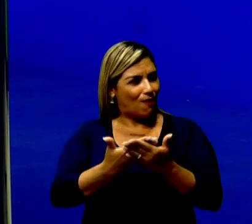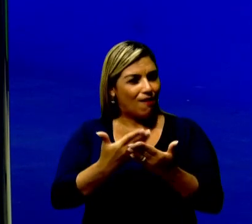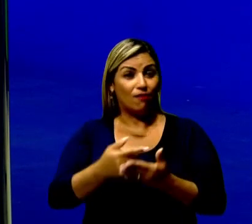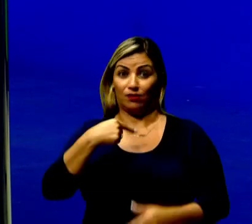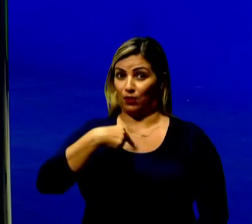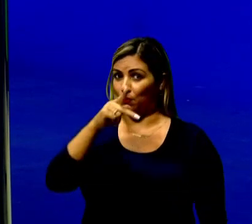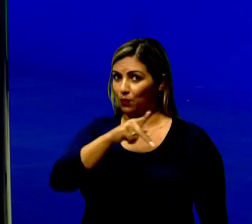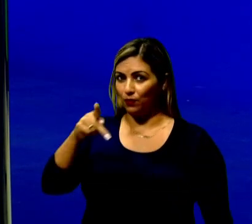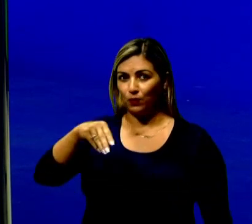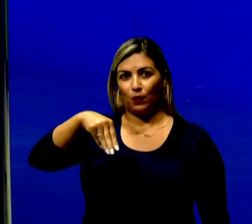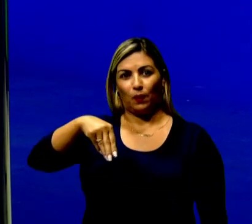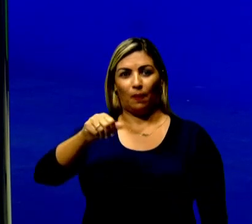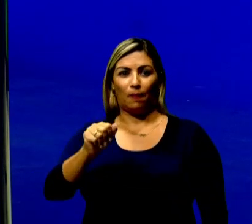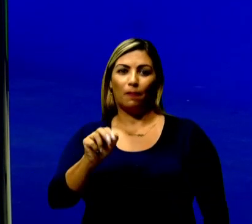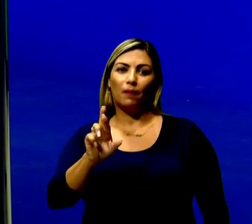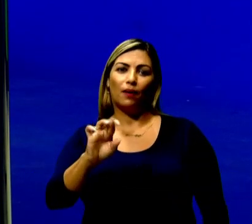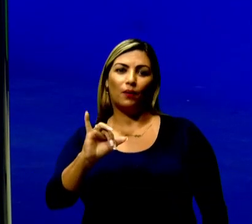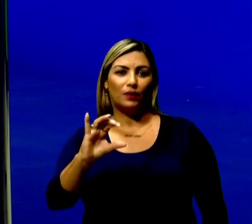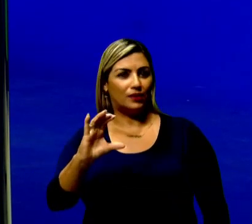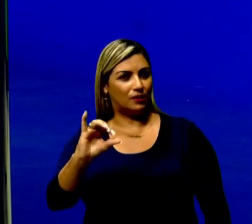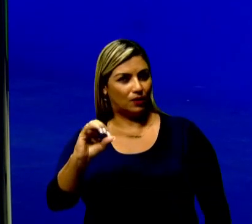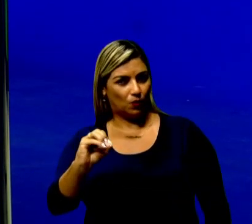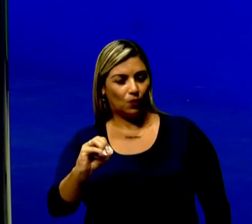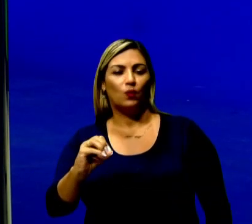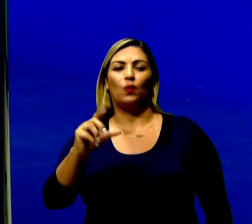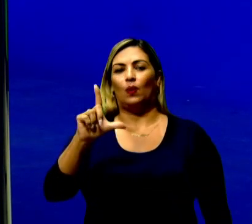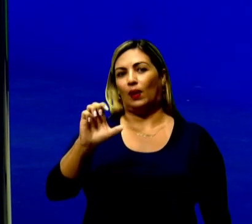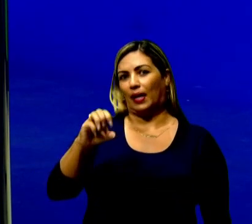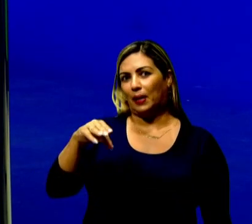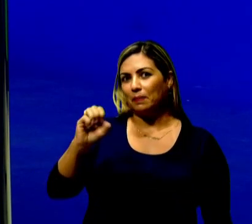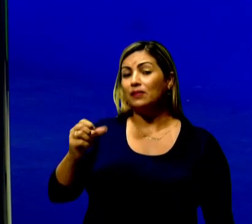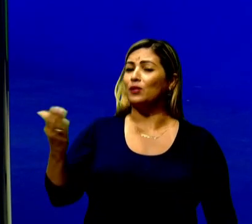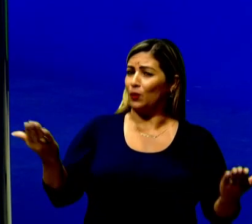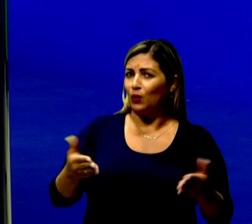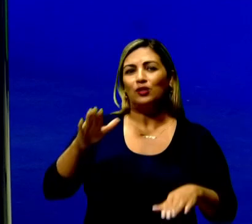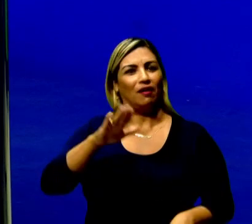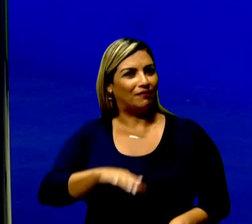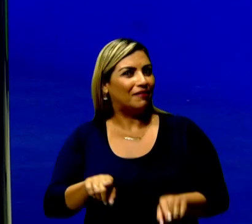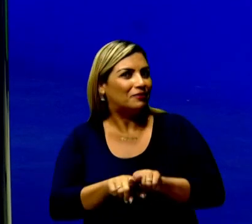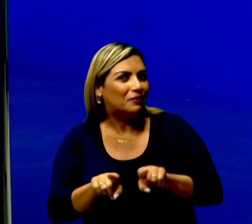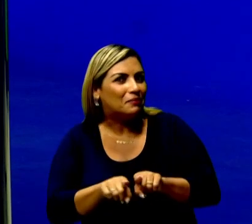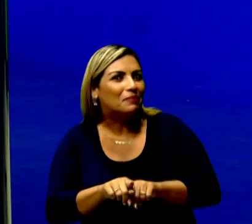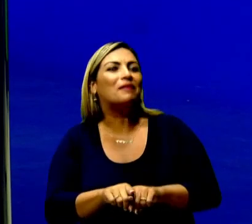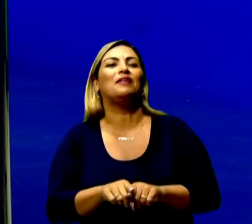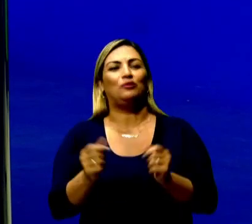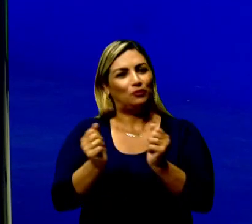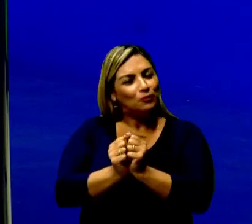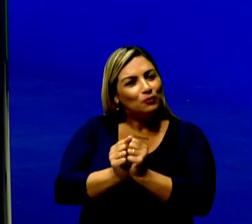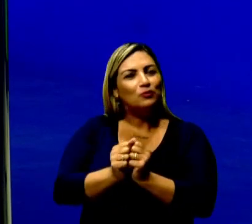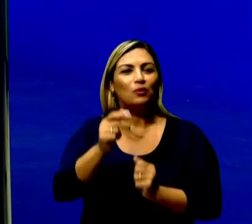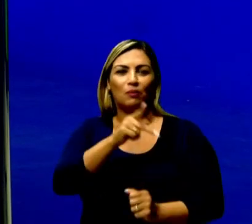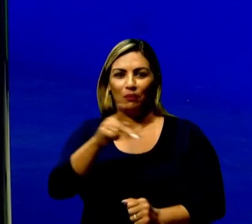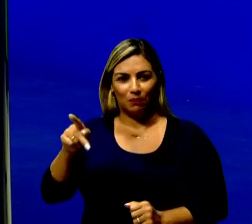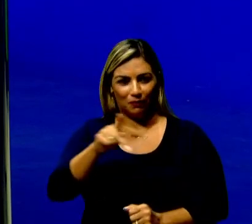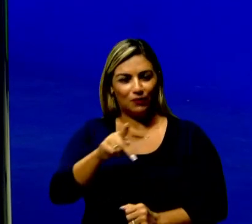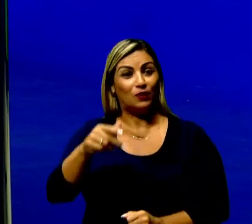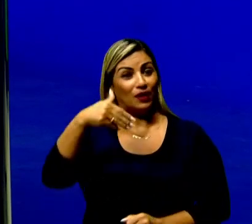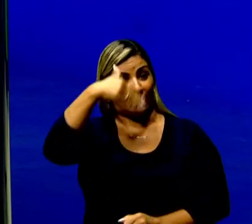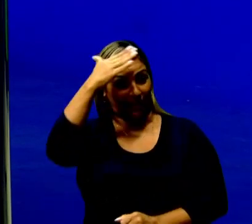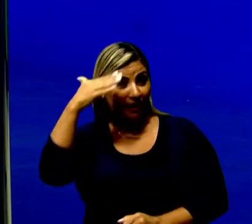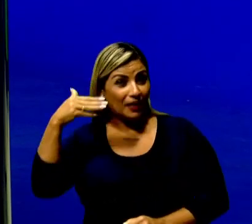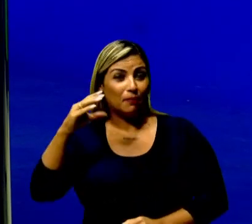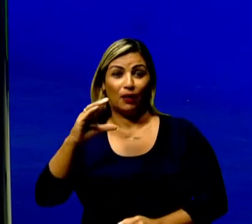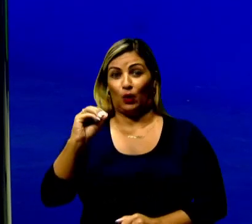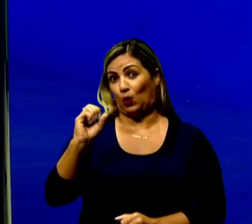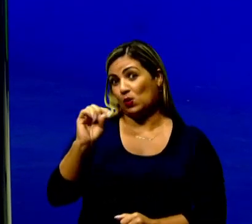eu sou professor maurício lemes e também conosco nessa tarde a professora naíma costa bom